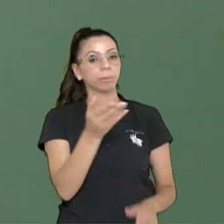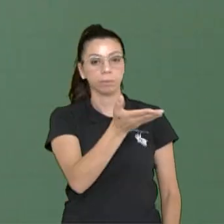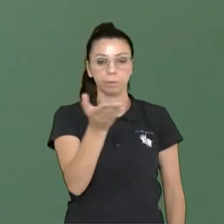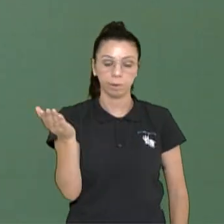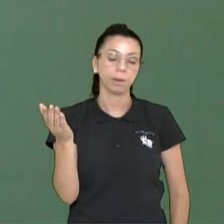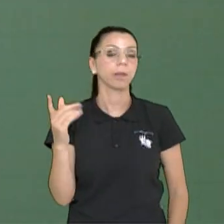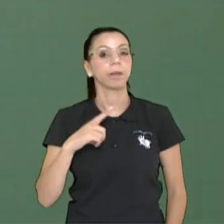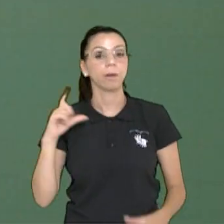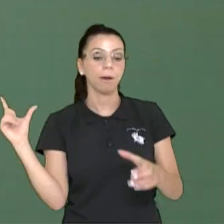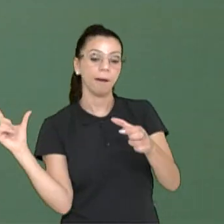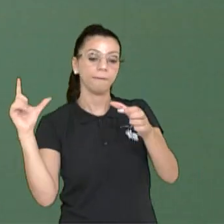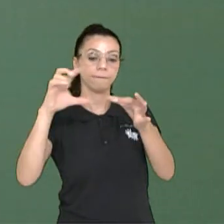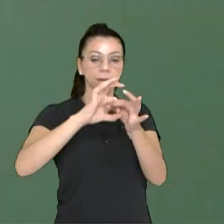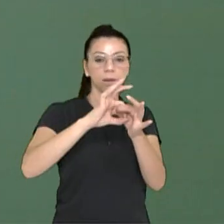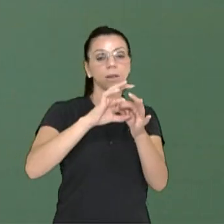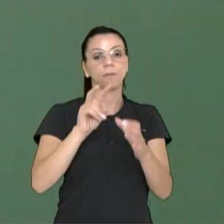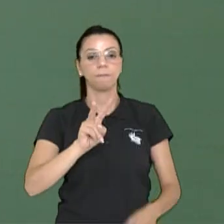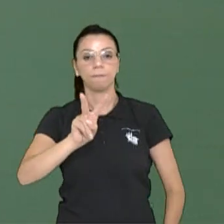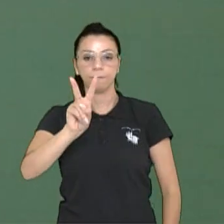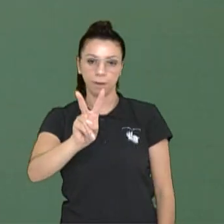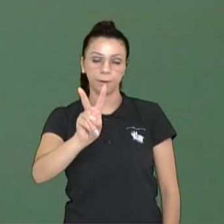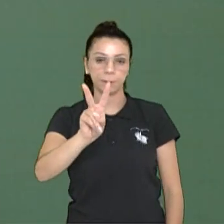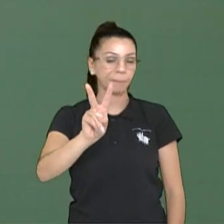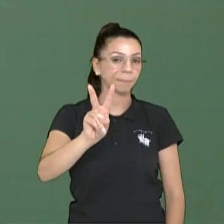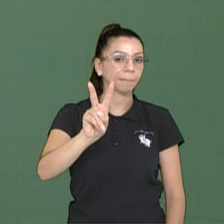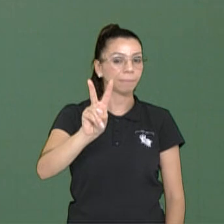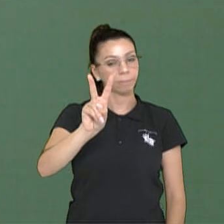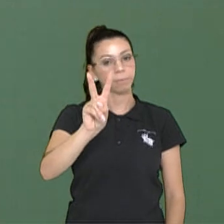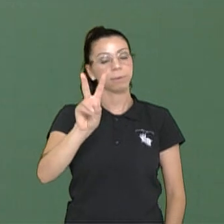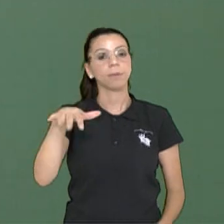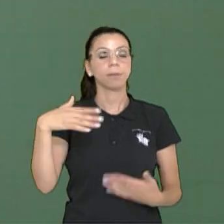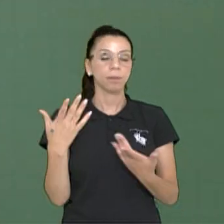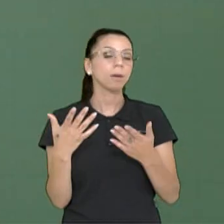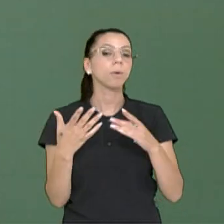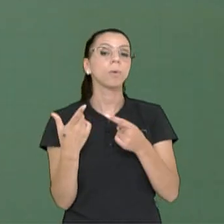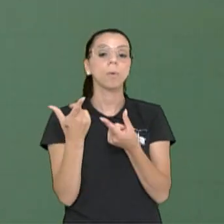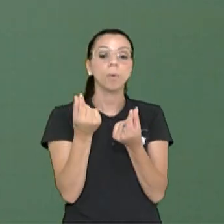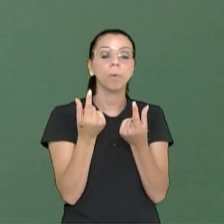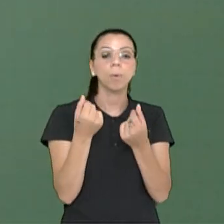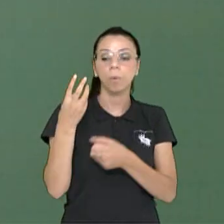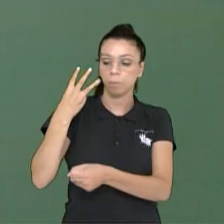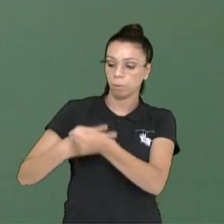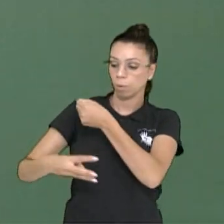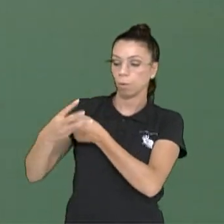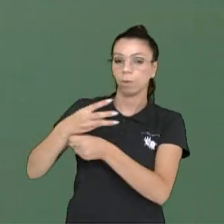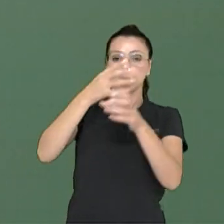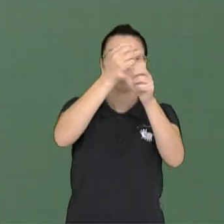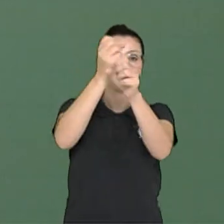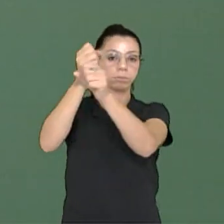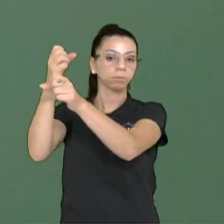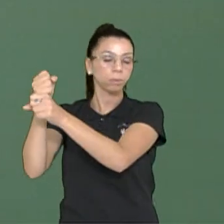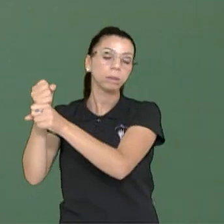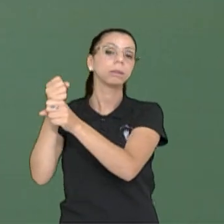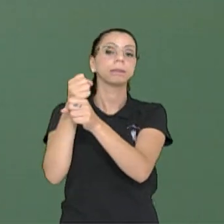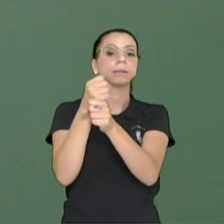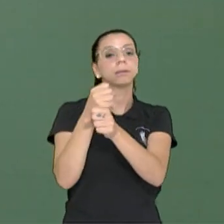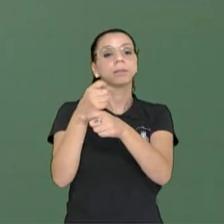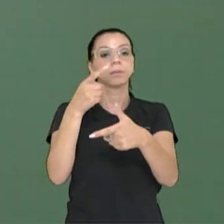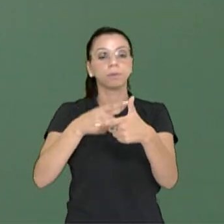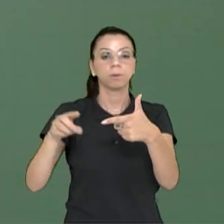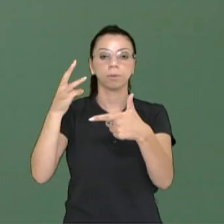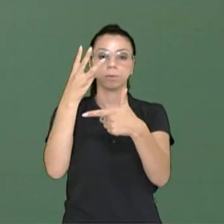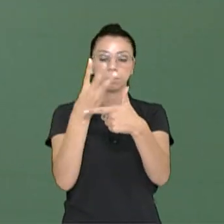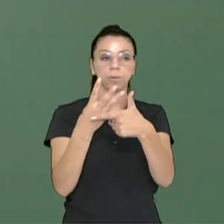alfinetes V. Somei a rentabilidade dessa empresa nos 3 anos, dividindo por 3, eu obtive o valor